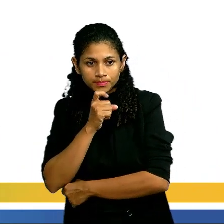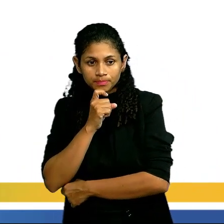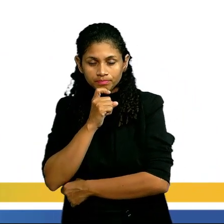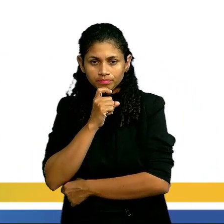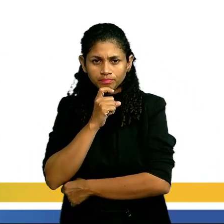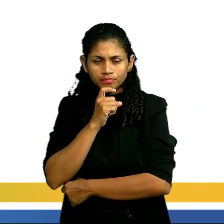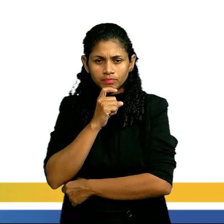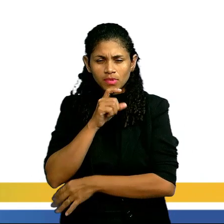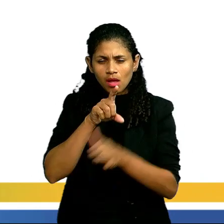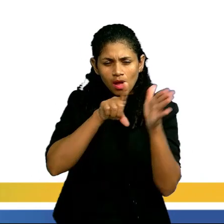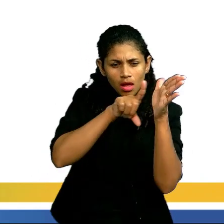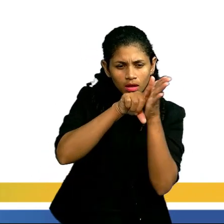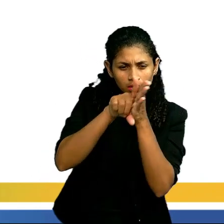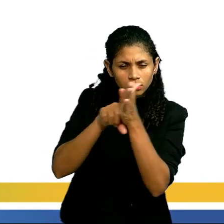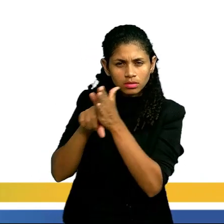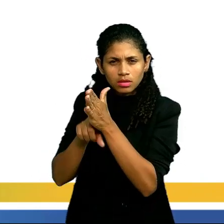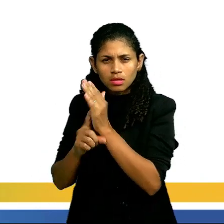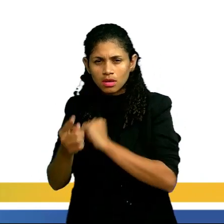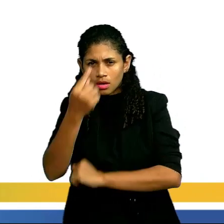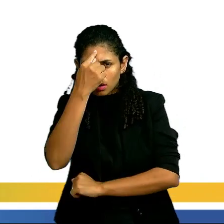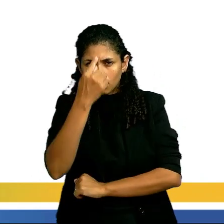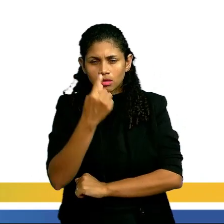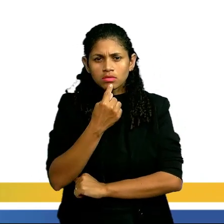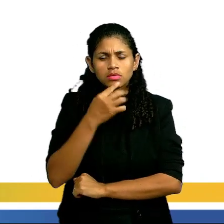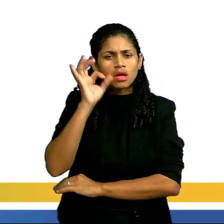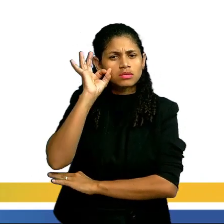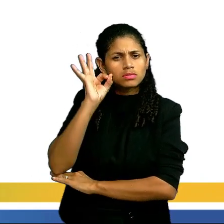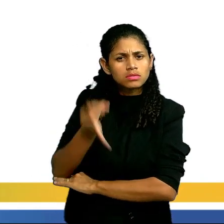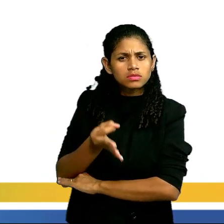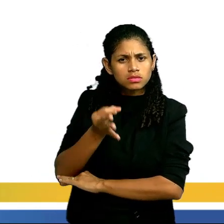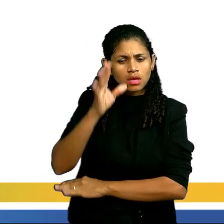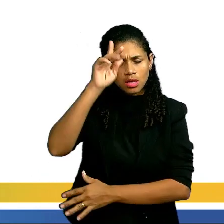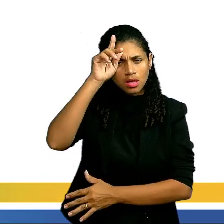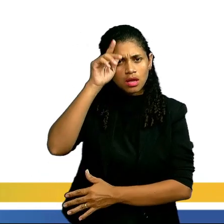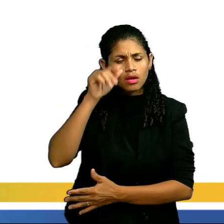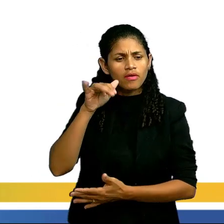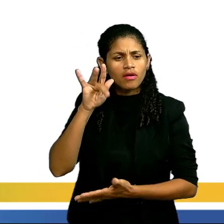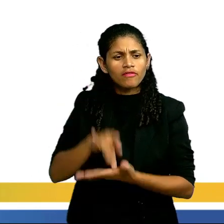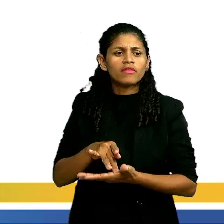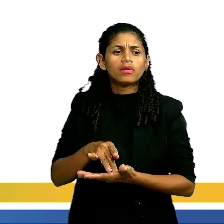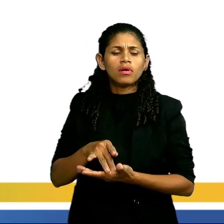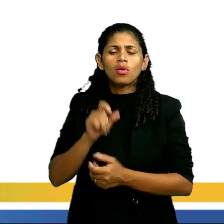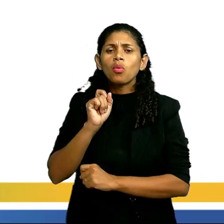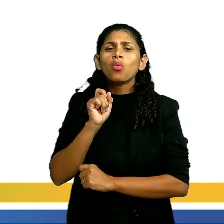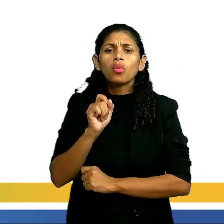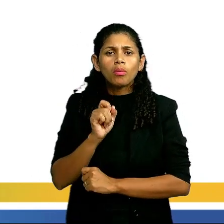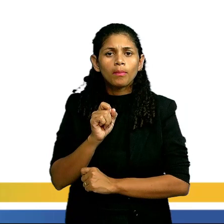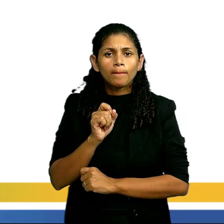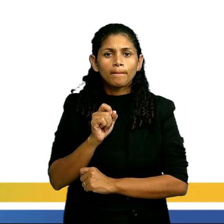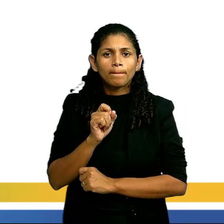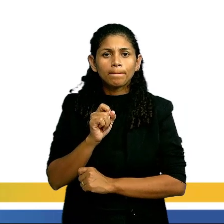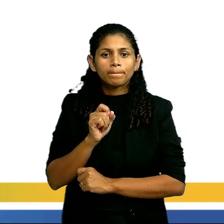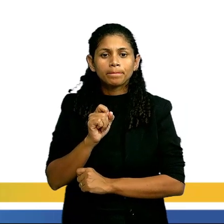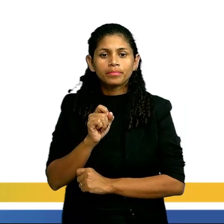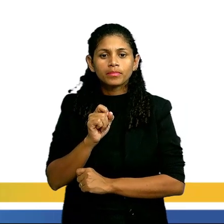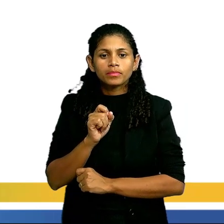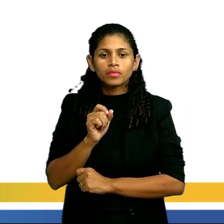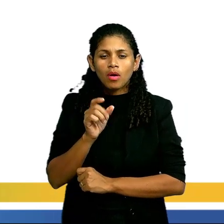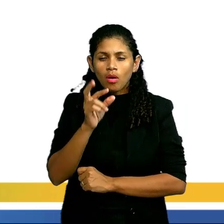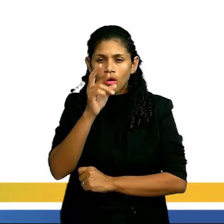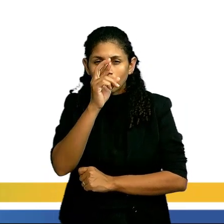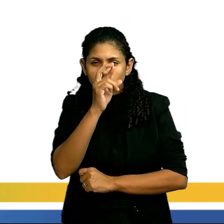correto afirmar que o significado político desta imagem é... Então, você está observando, né,